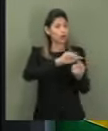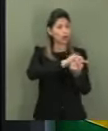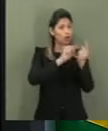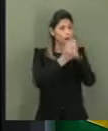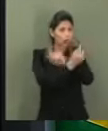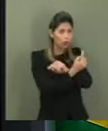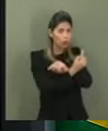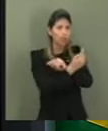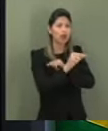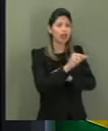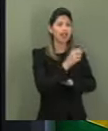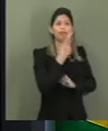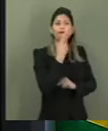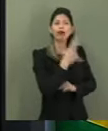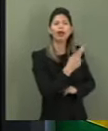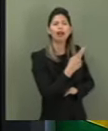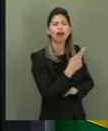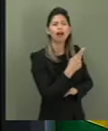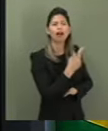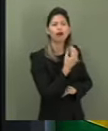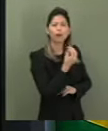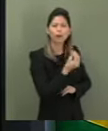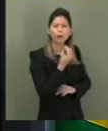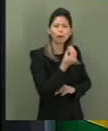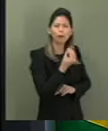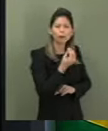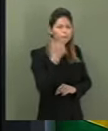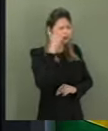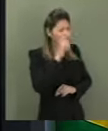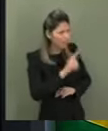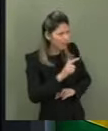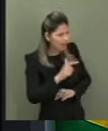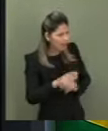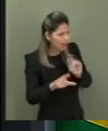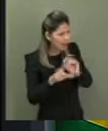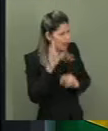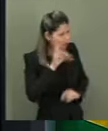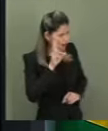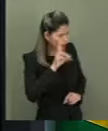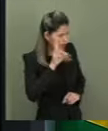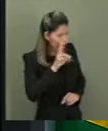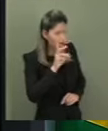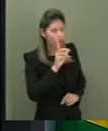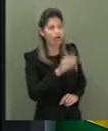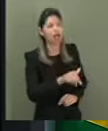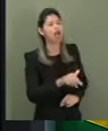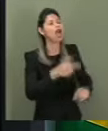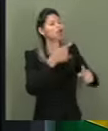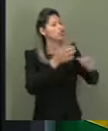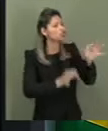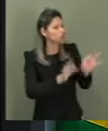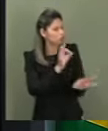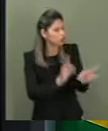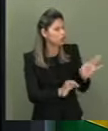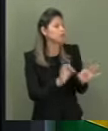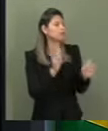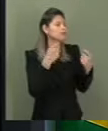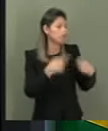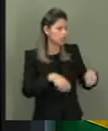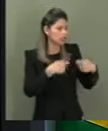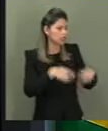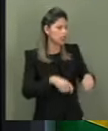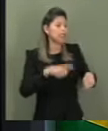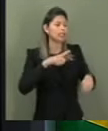oposto de esquecer não é lembrar, mas sim fazer justiça. Os lanceiros negros lutaram